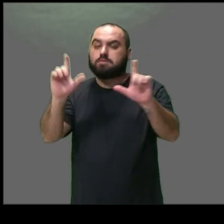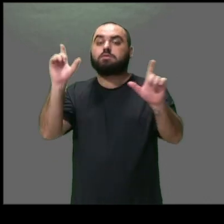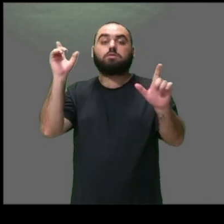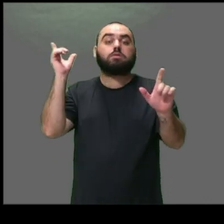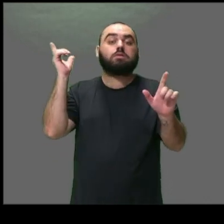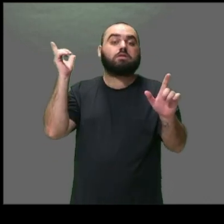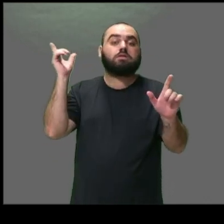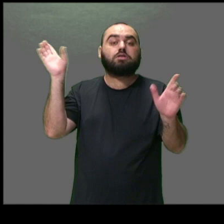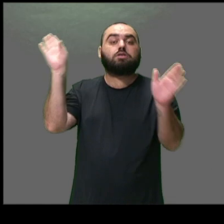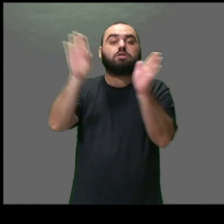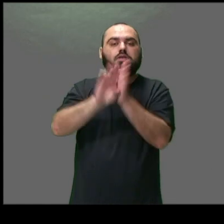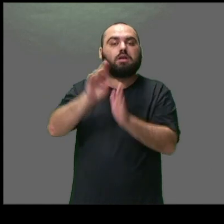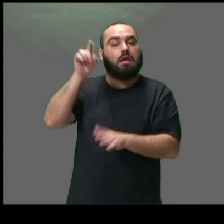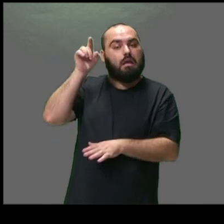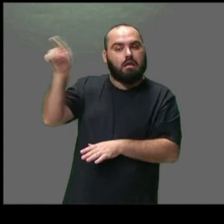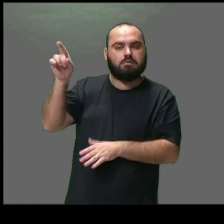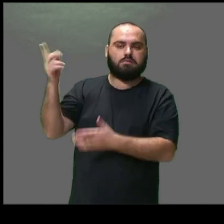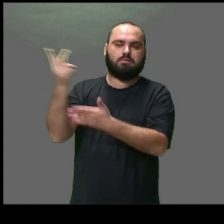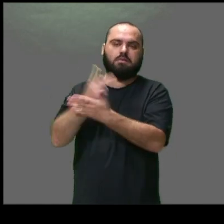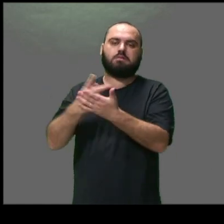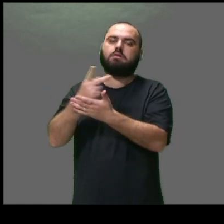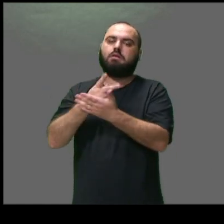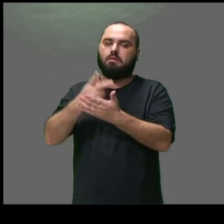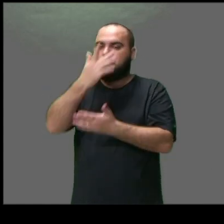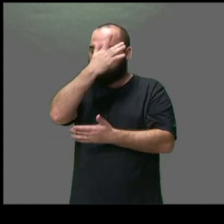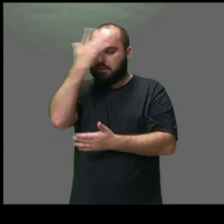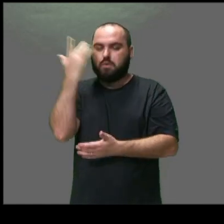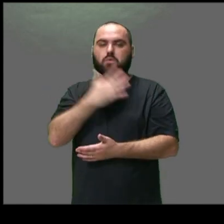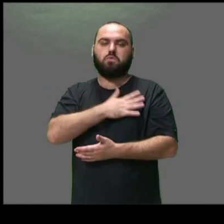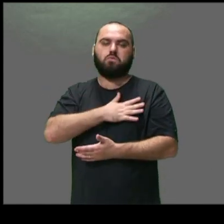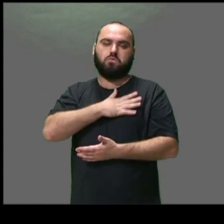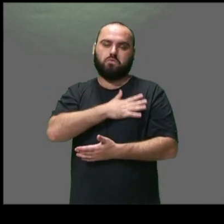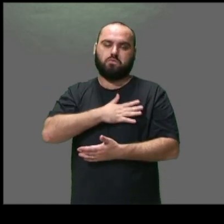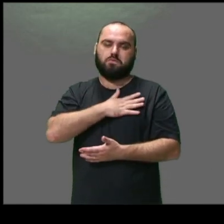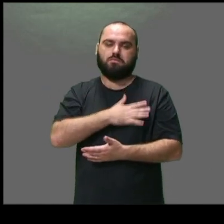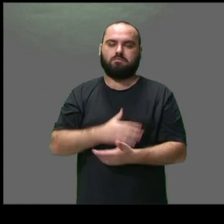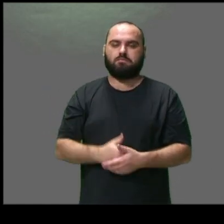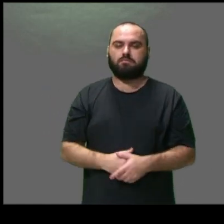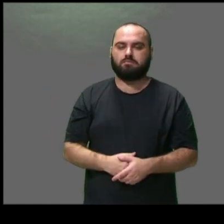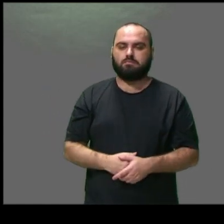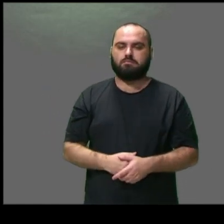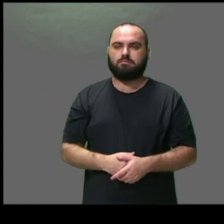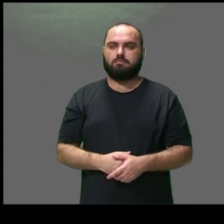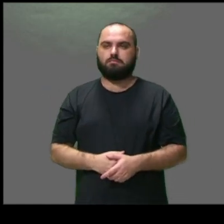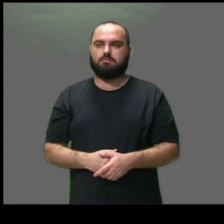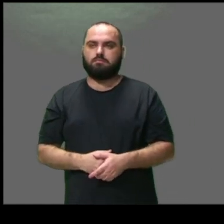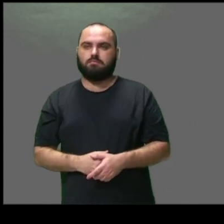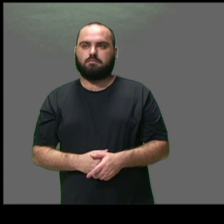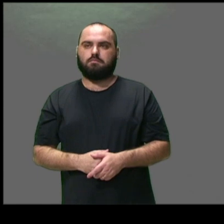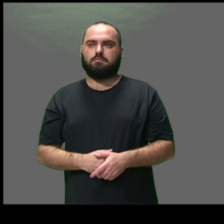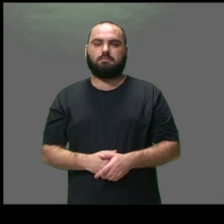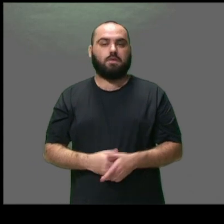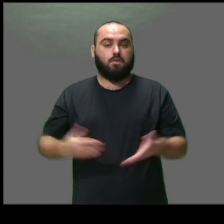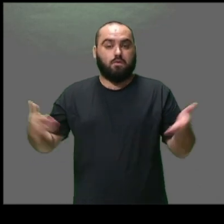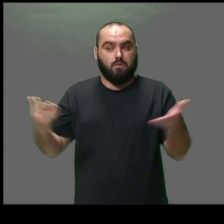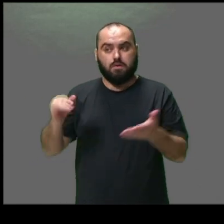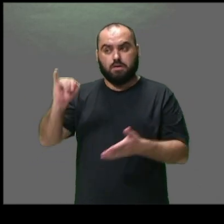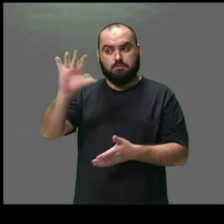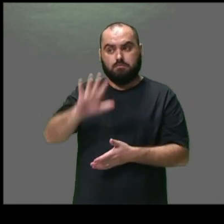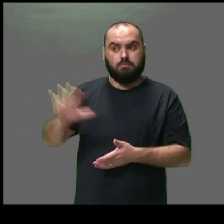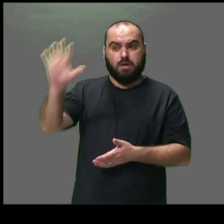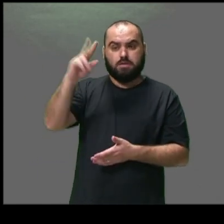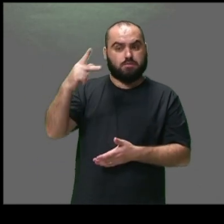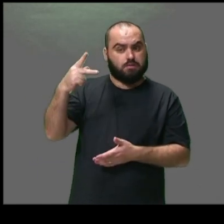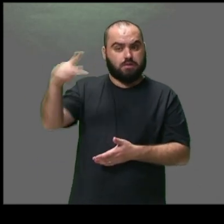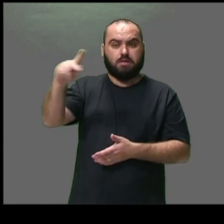resultado, que foi aprovado. Hoje, a propriedade de uso da imagem é totalmente dele, é exclusiva da